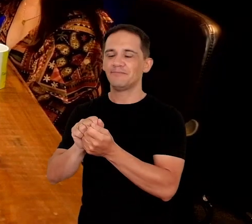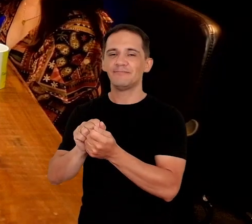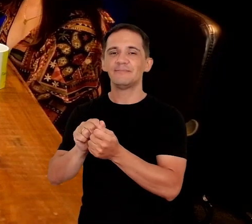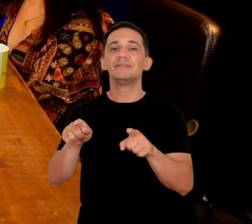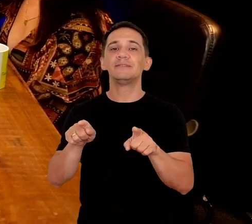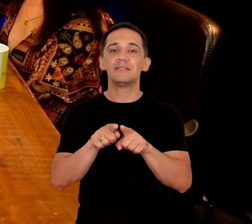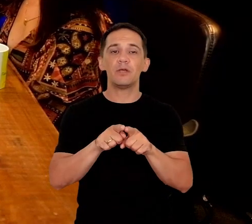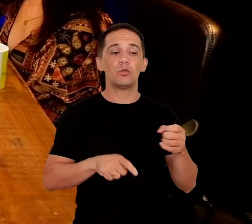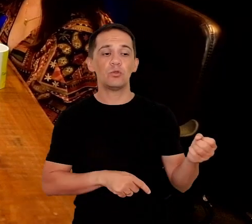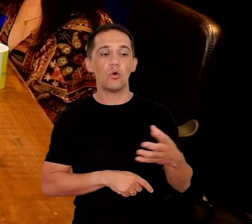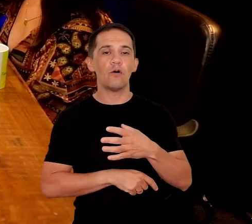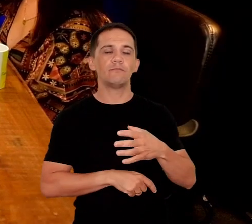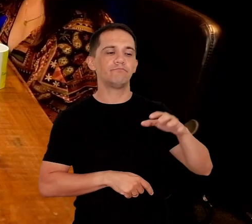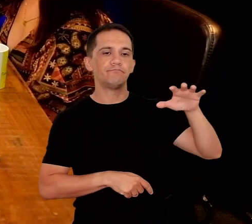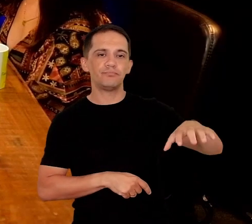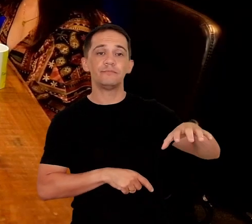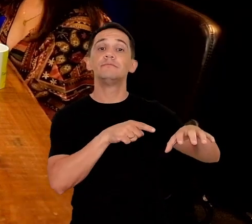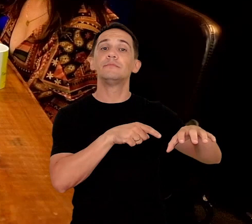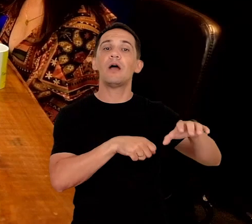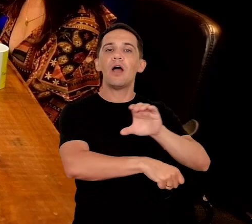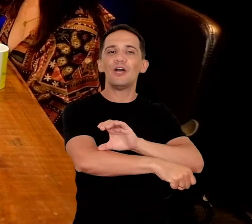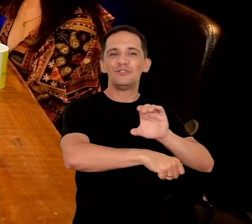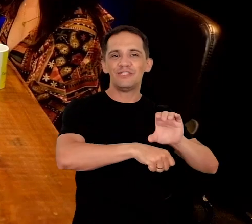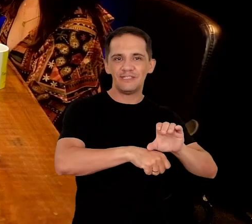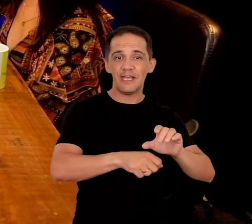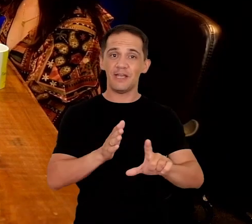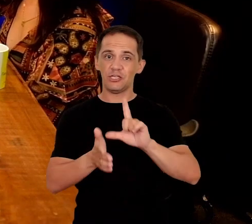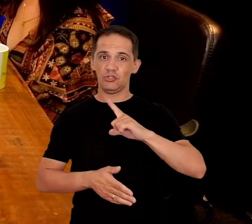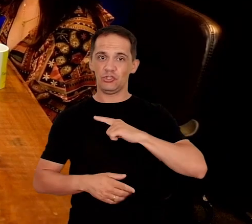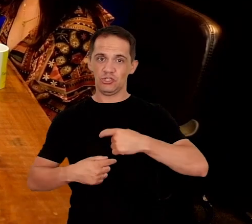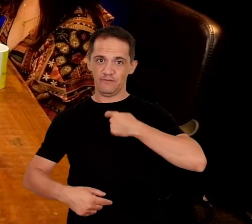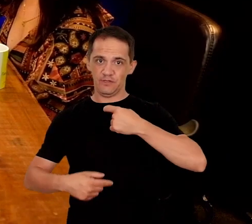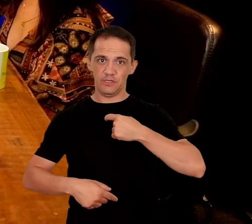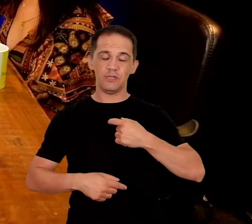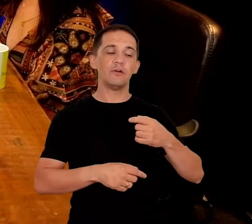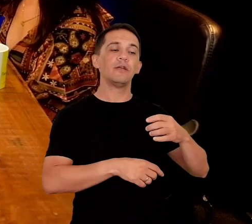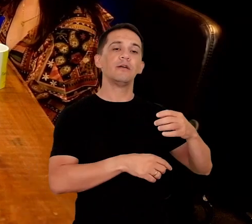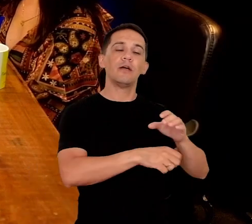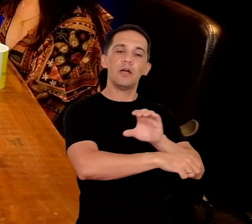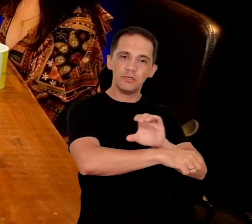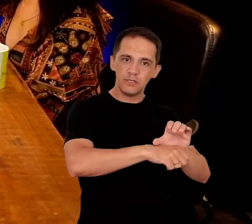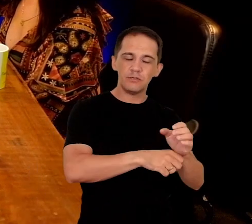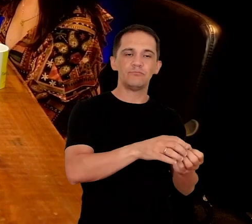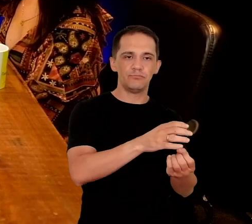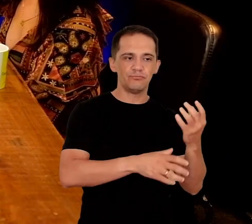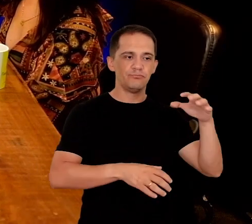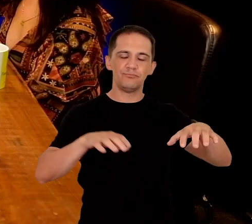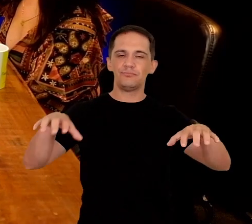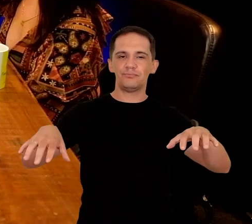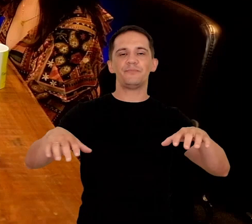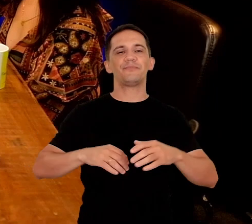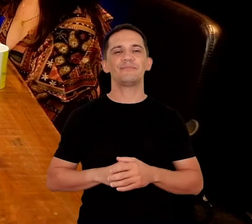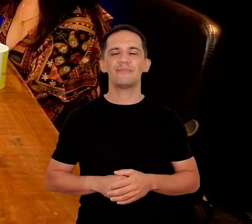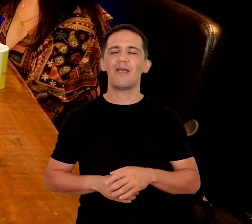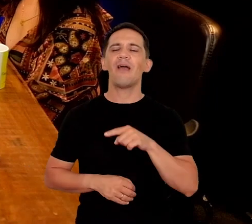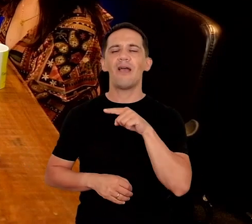você trabalha. Aham. Essa que vai abrir aqui em Cachoeirinha Isso, também. já abriu. Já abriu. Abriu agora final de novembro, início de dezembro, né? E